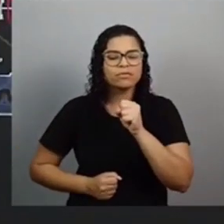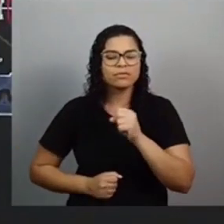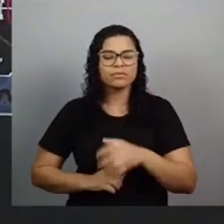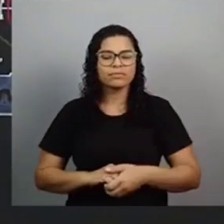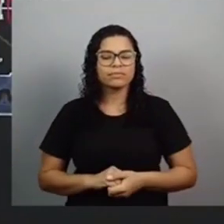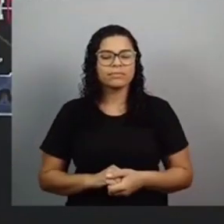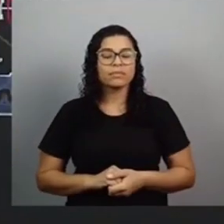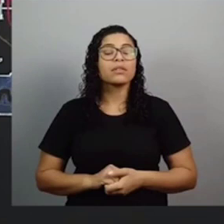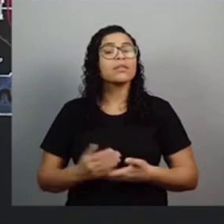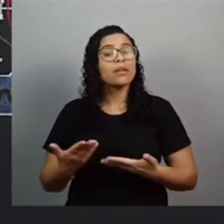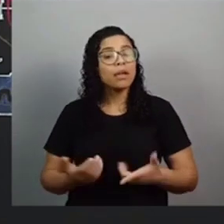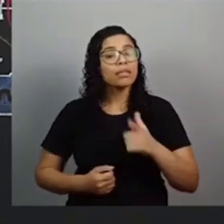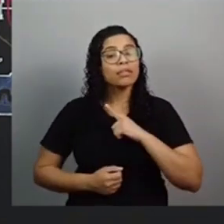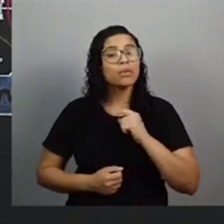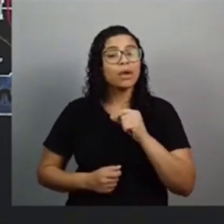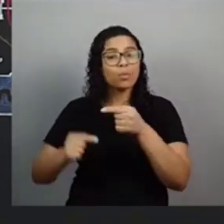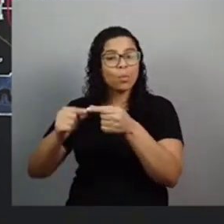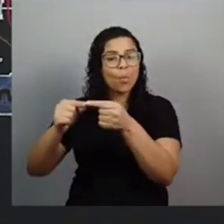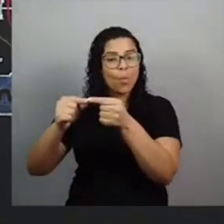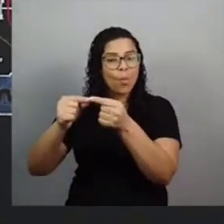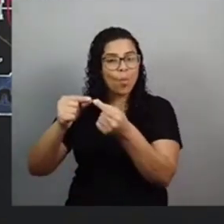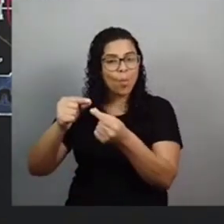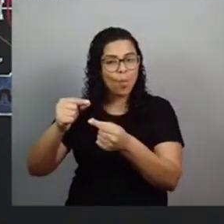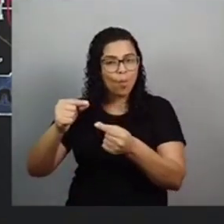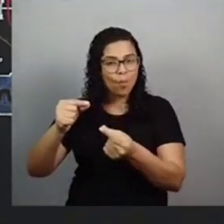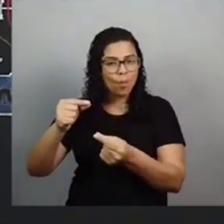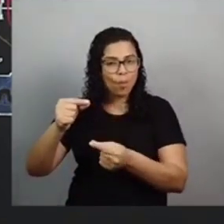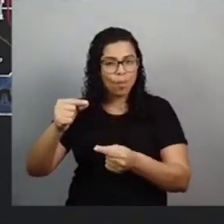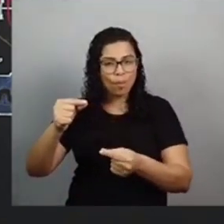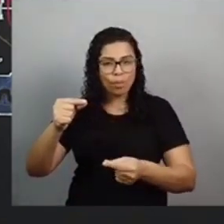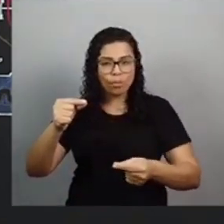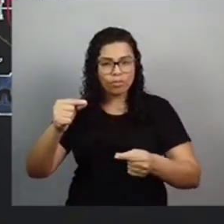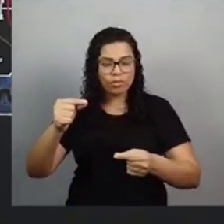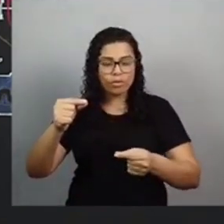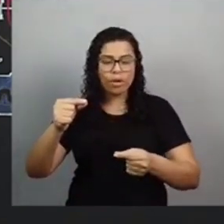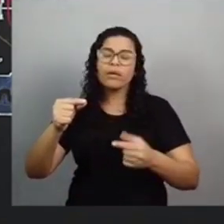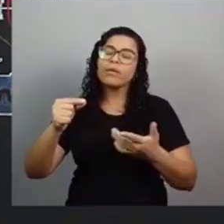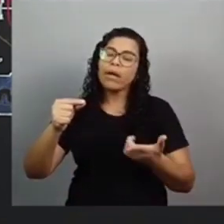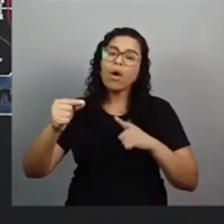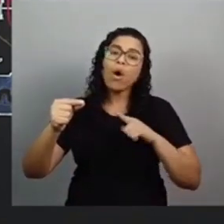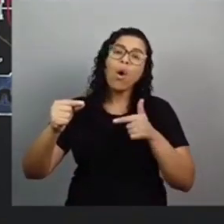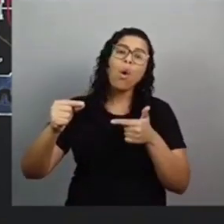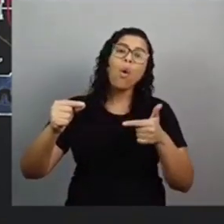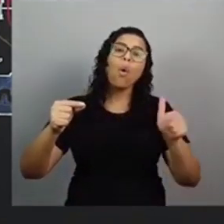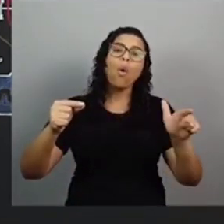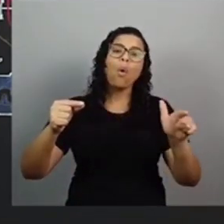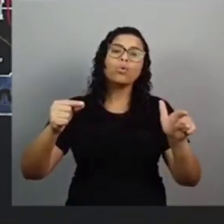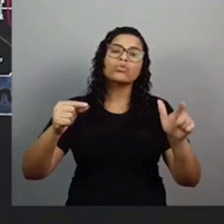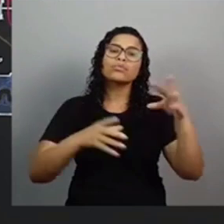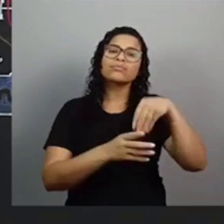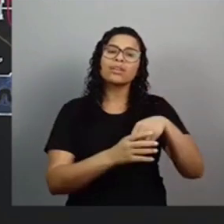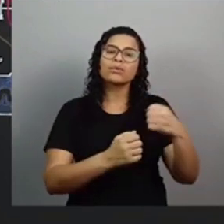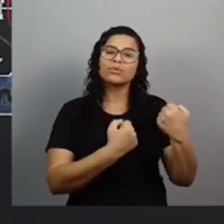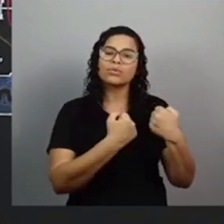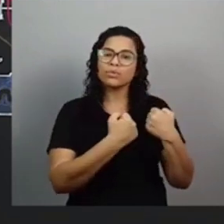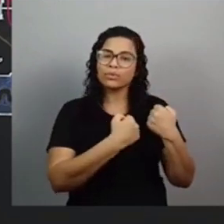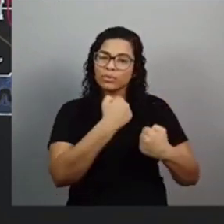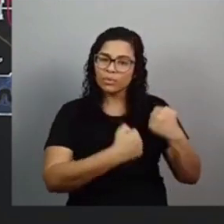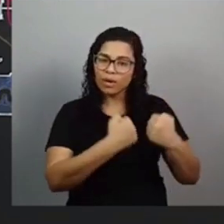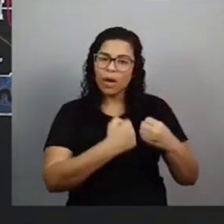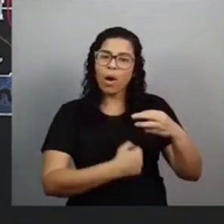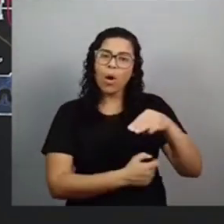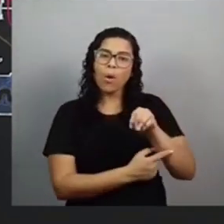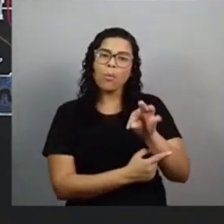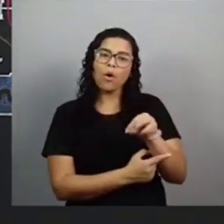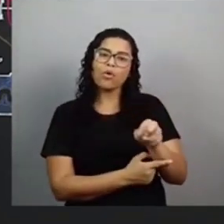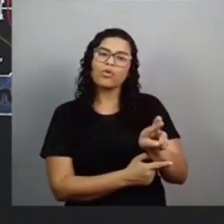o nome engraçadinho, biela, que ela vai estar ligada a uma série de outras peças que vão mover. Então você imagina essa cena dentro do motor